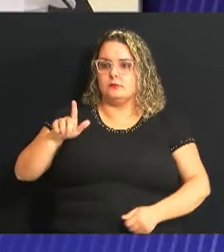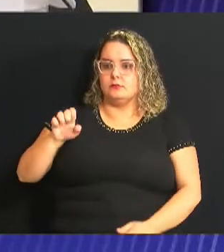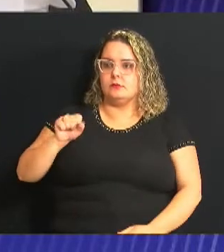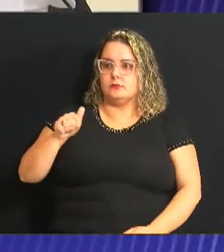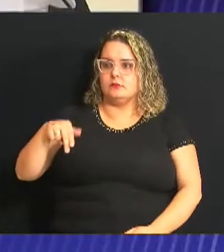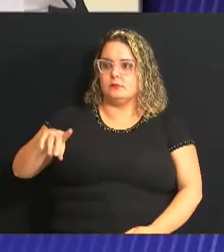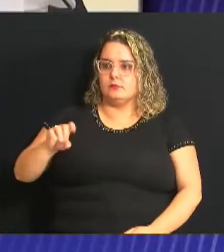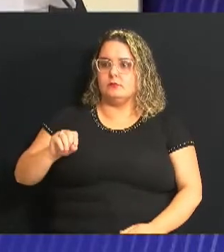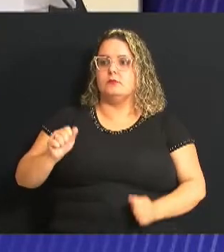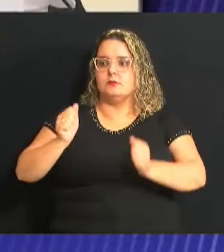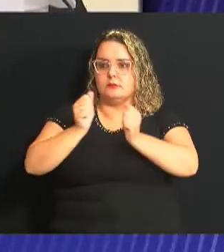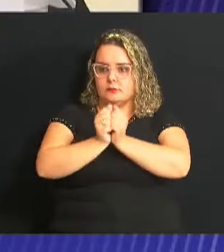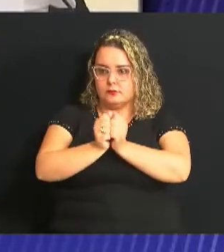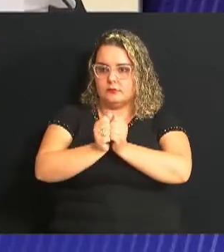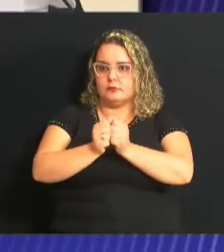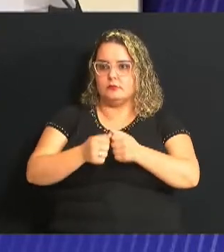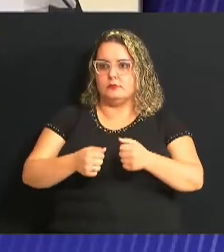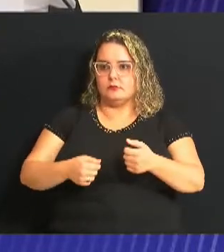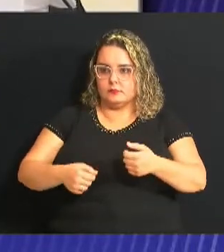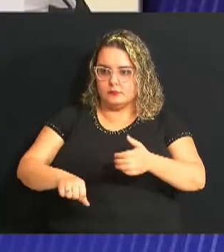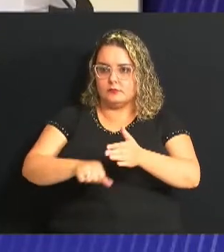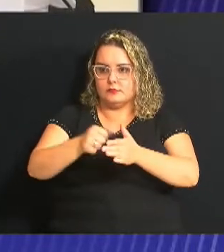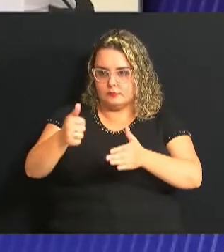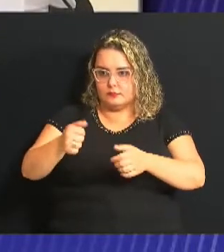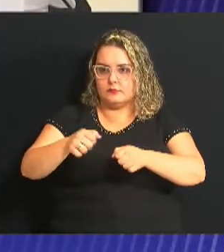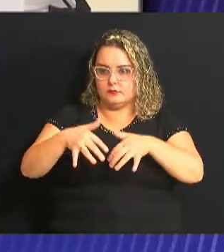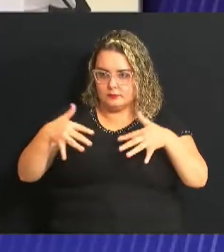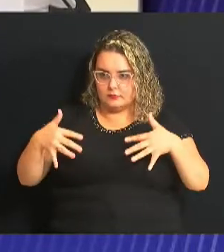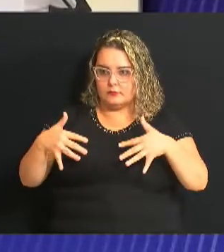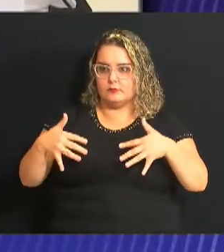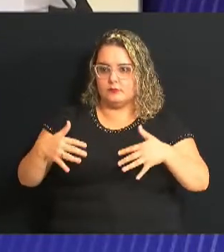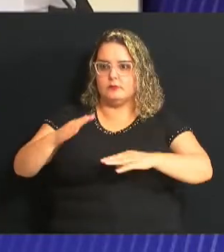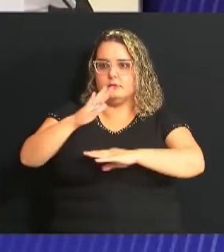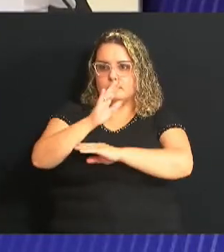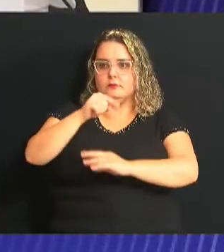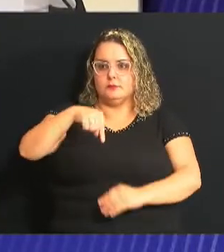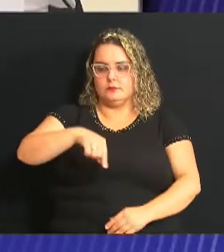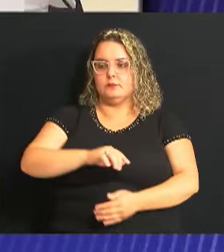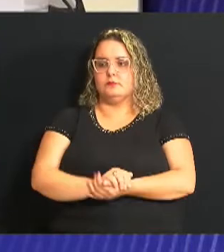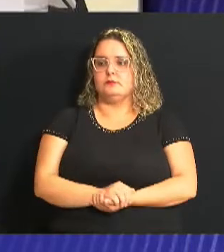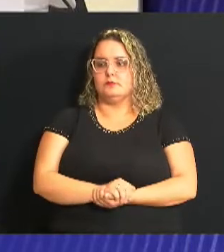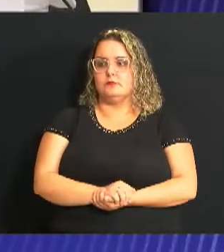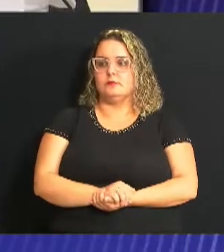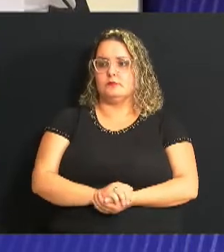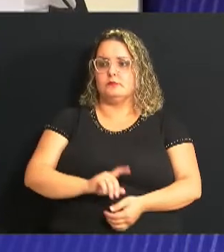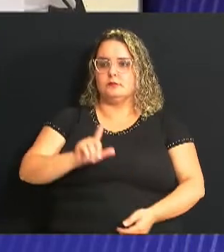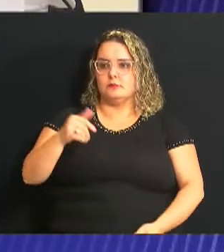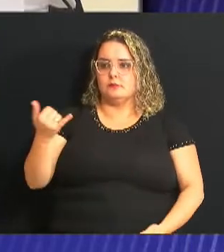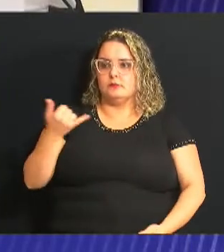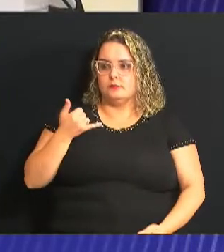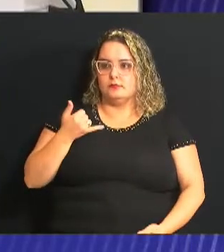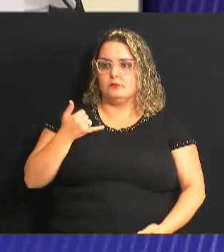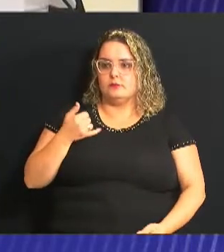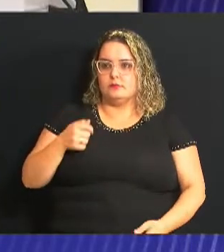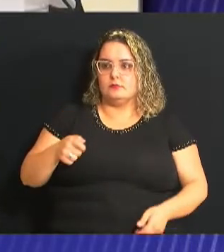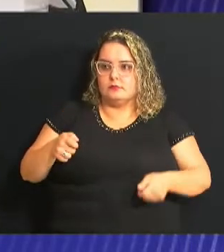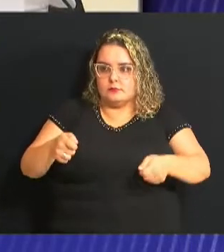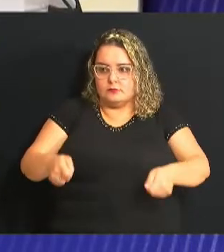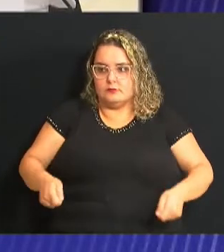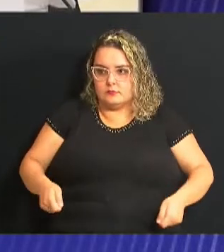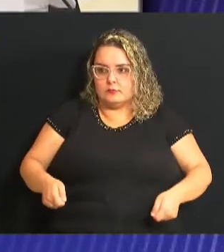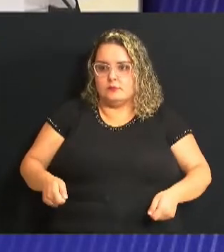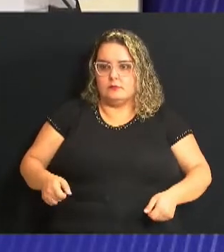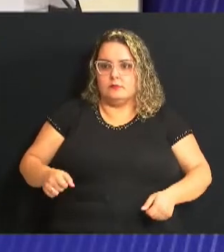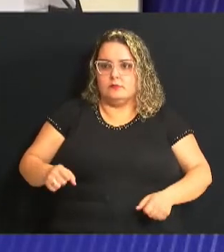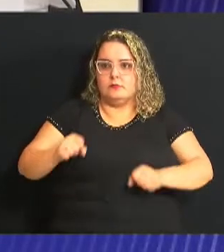meu lado nas primeiras sessões aqui na Câmara Municipal de Campinas. Depois ele falou que eu tinha que andar com uma muleta, porque a qualquer momento eu